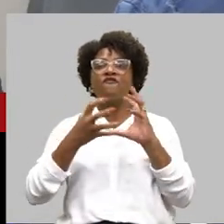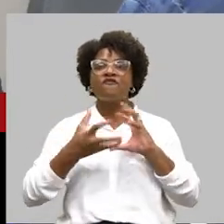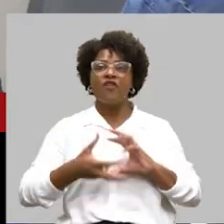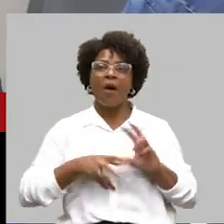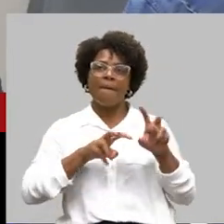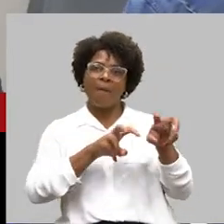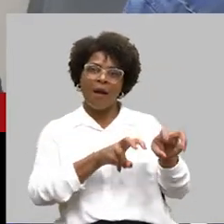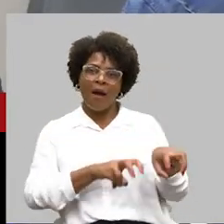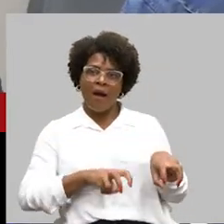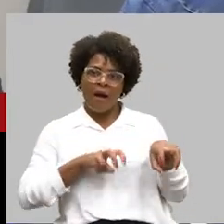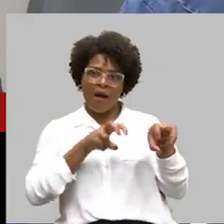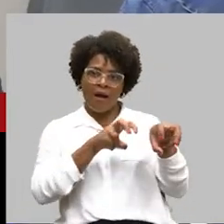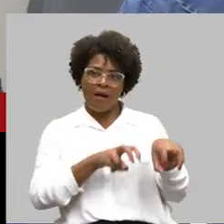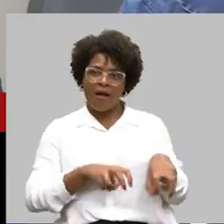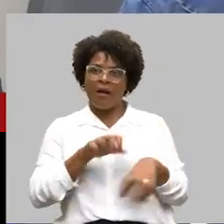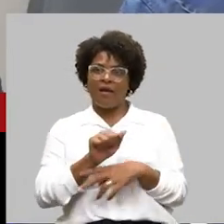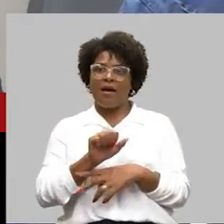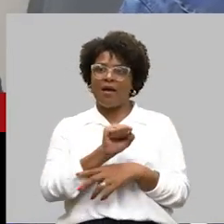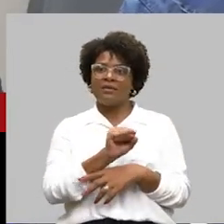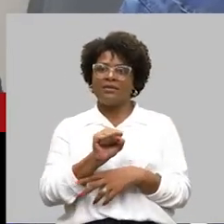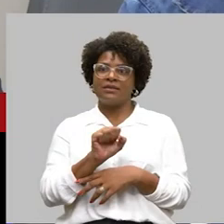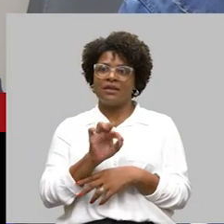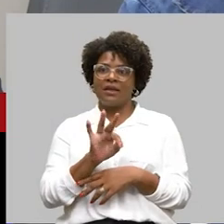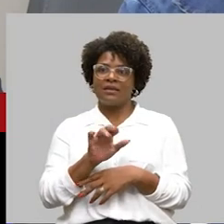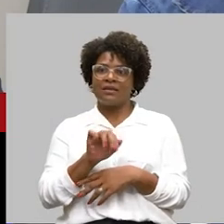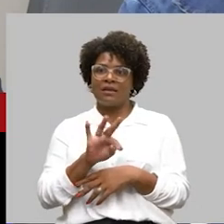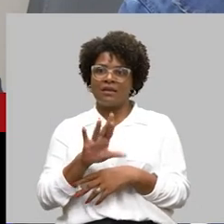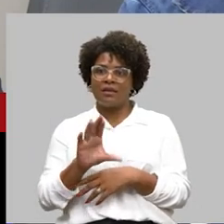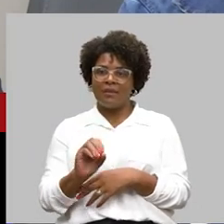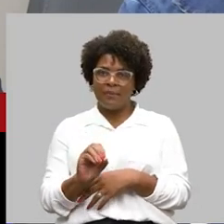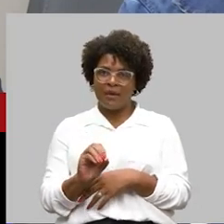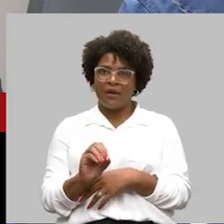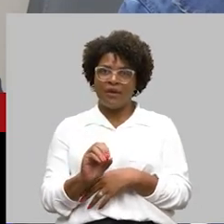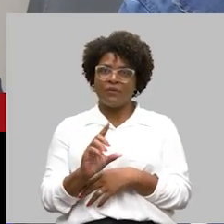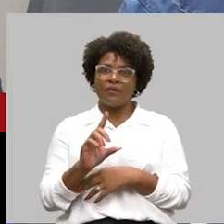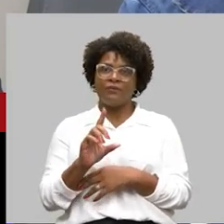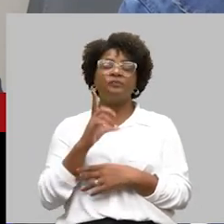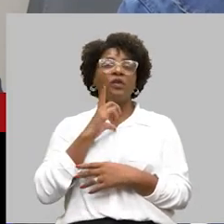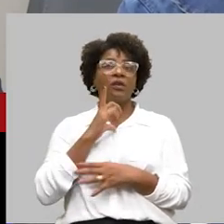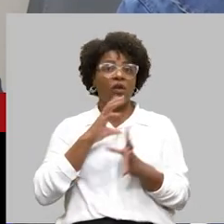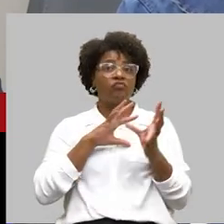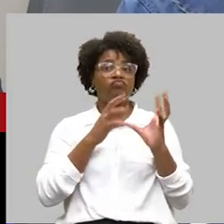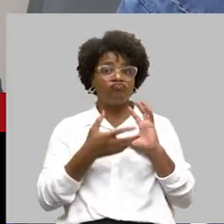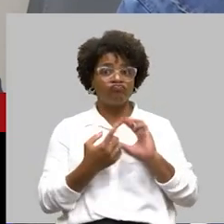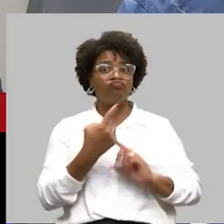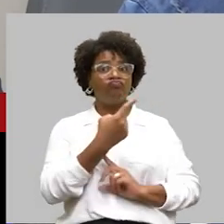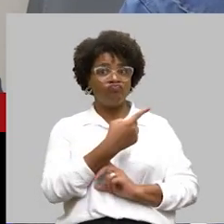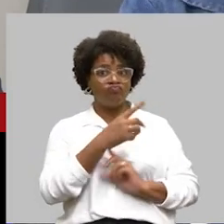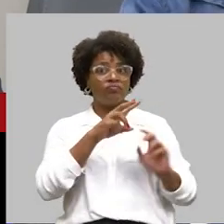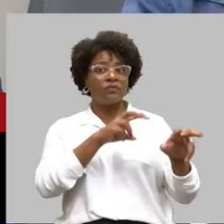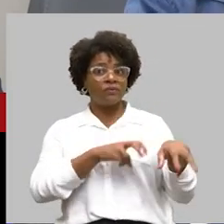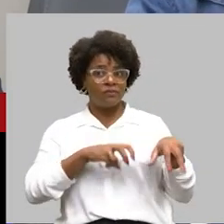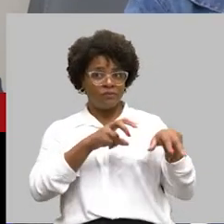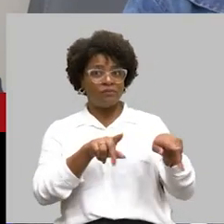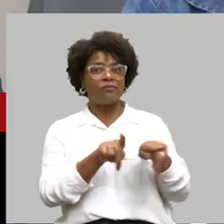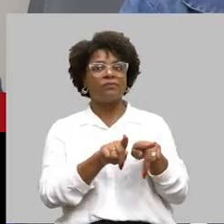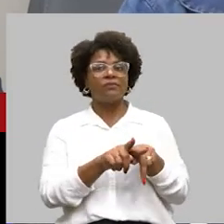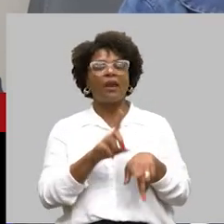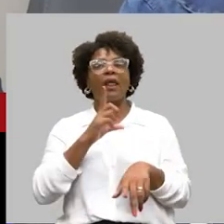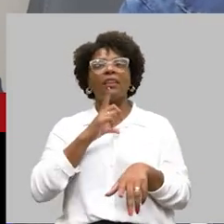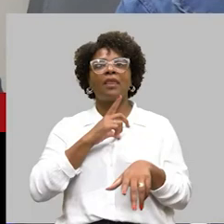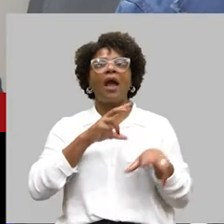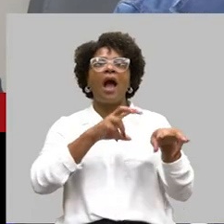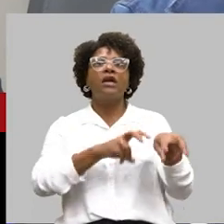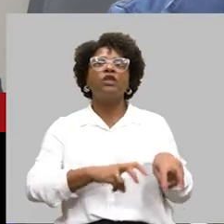importante porque a efan ela fica localizada em um assentamento de reforma agrária também lá a gente tem a agricultura familiar